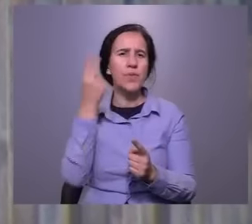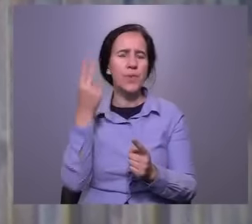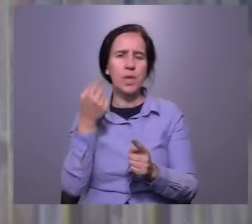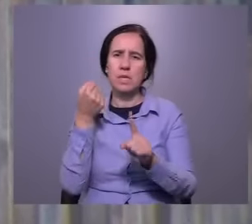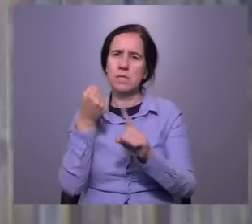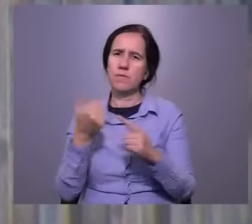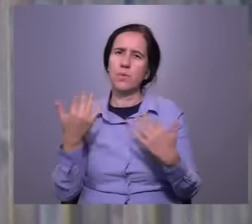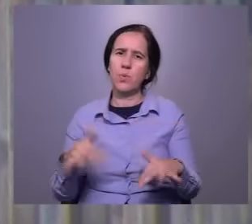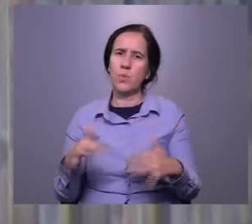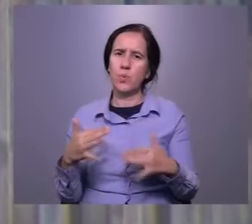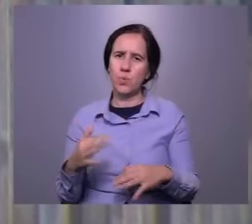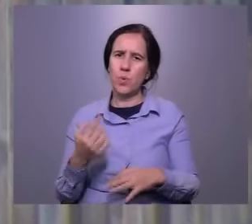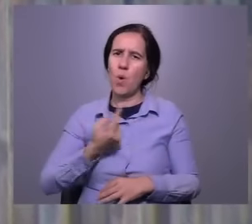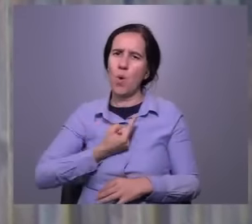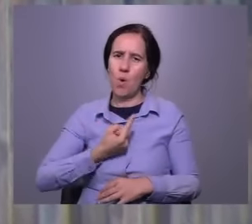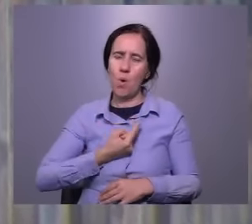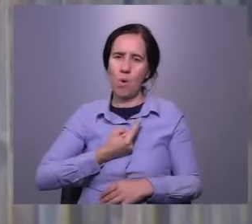ajuda.